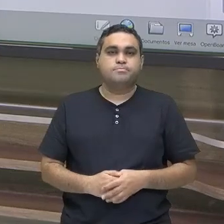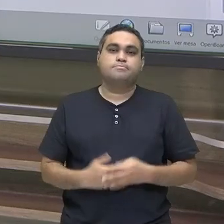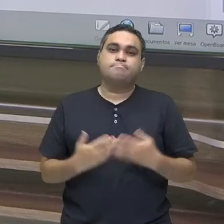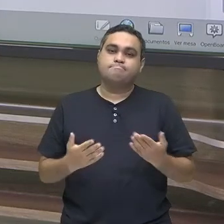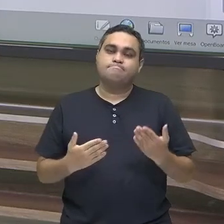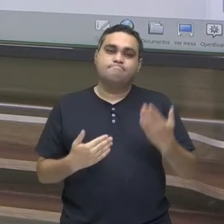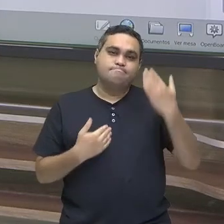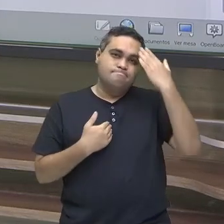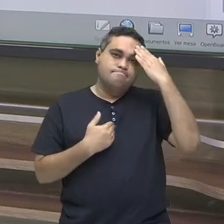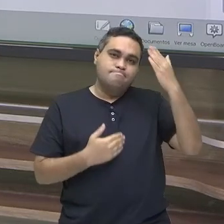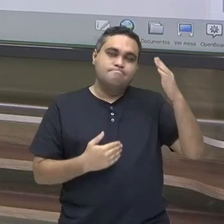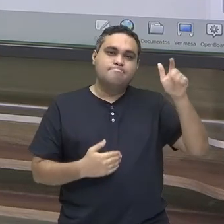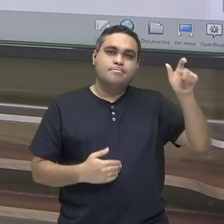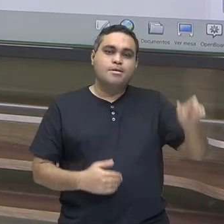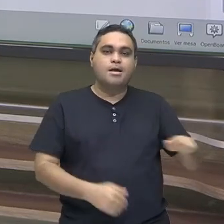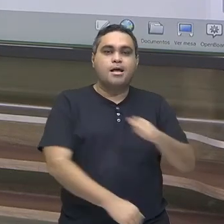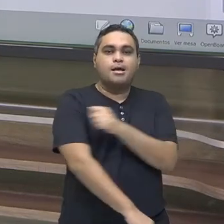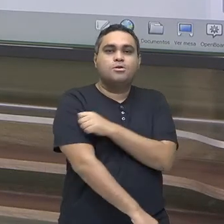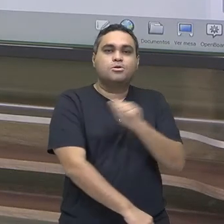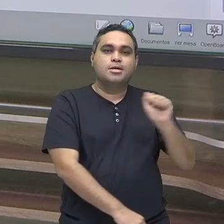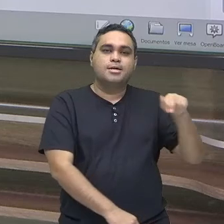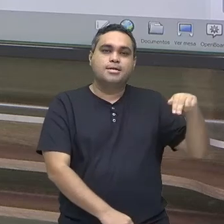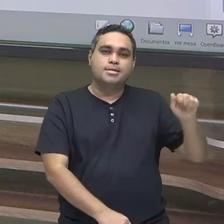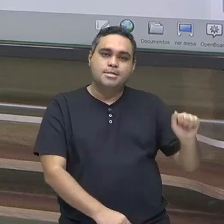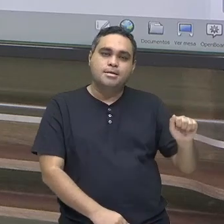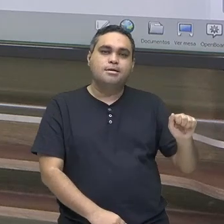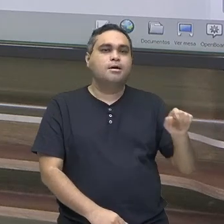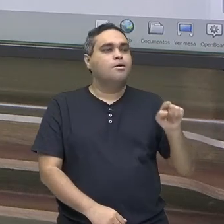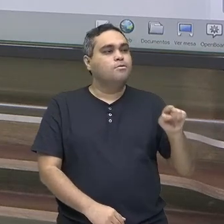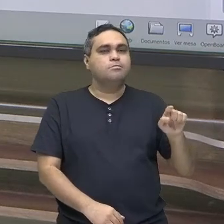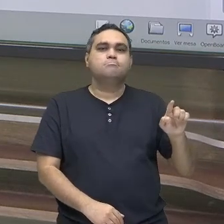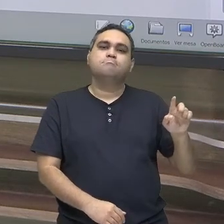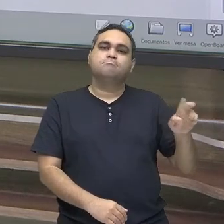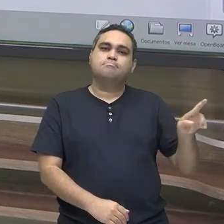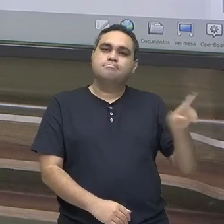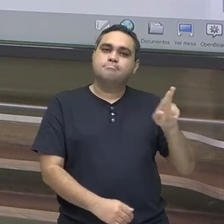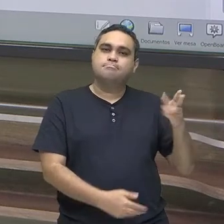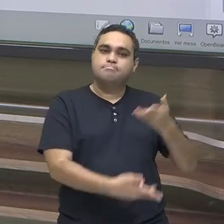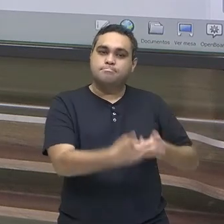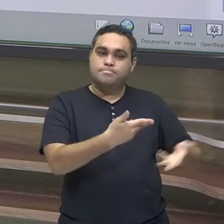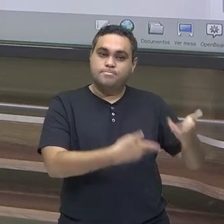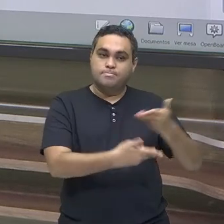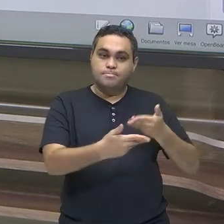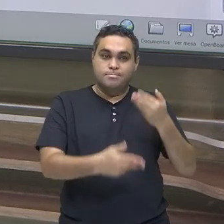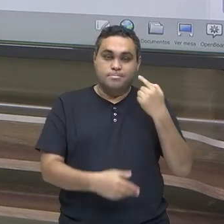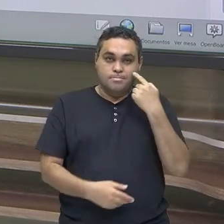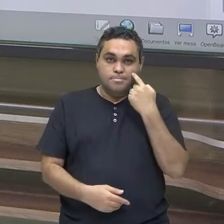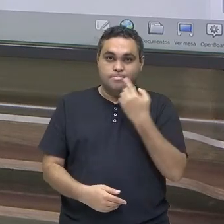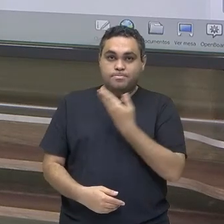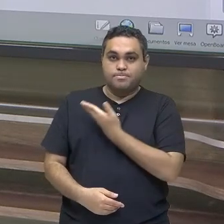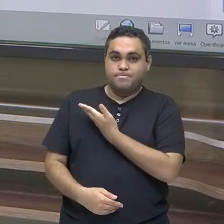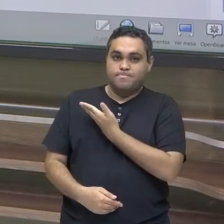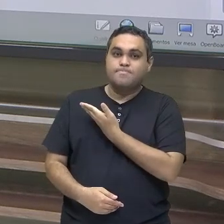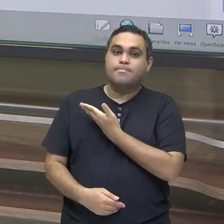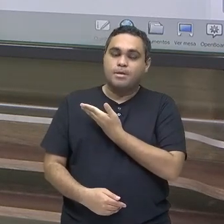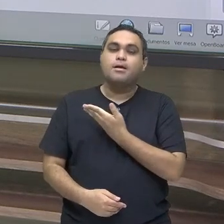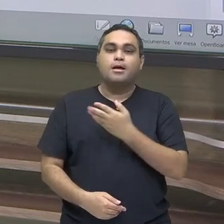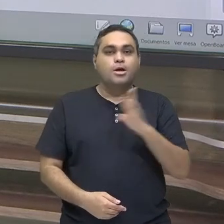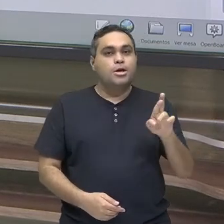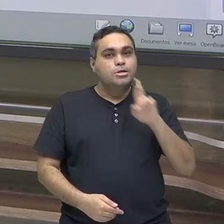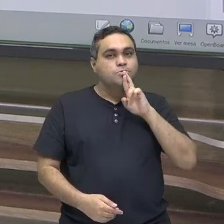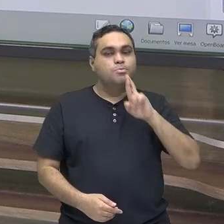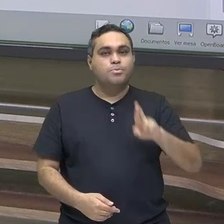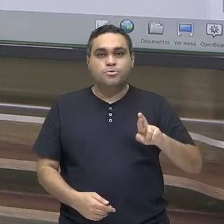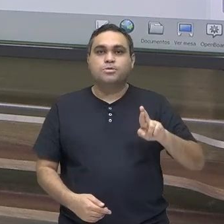Gratidão, Ana Clara. Você está registrando aqui a sua participação, não é? Dizendo que